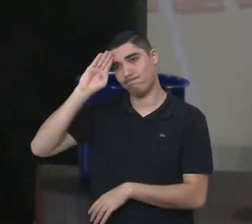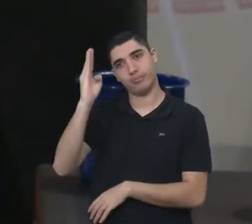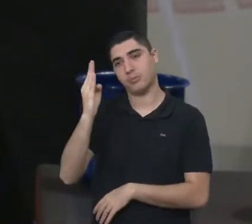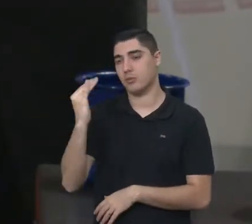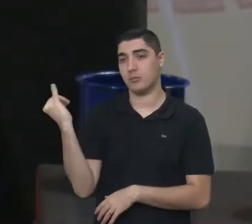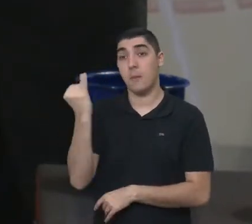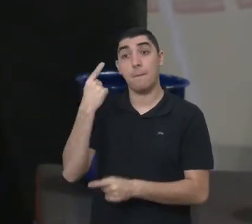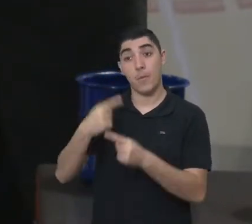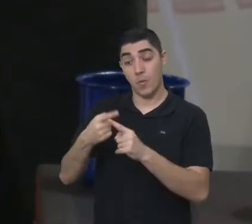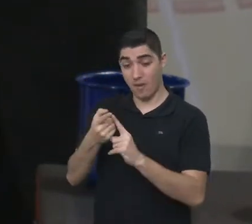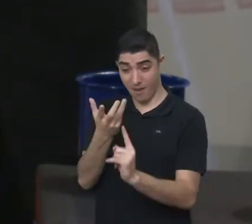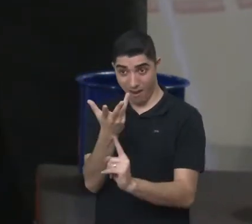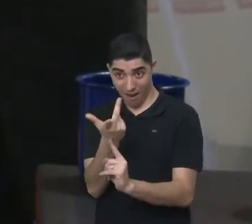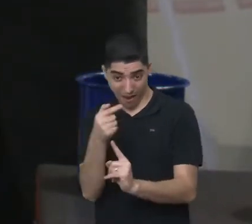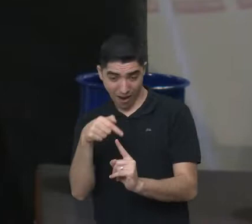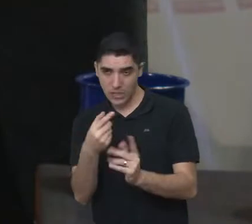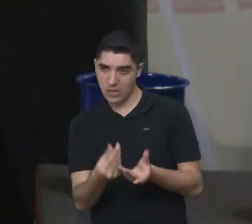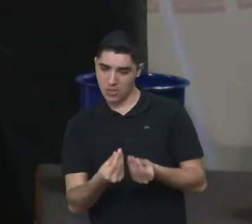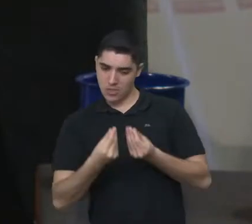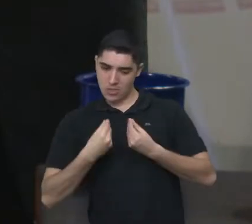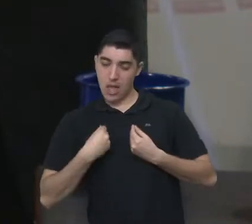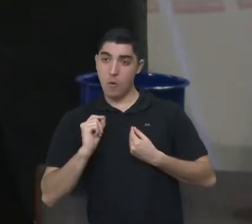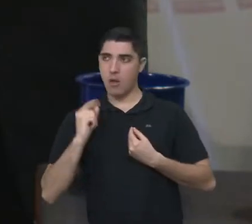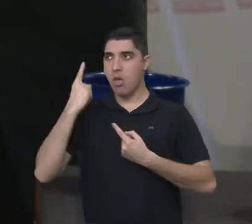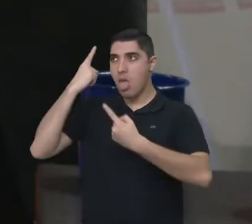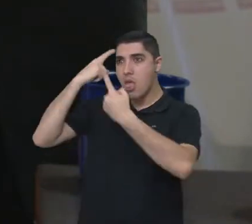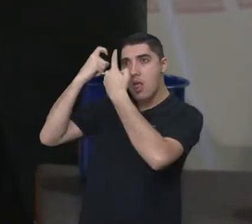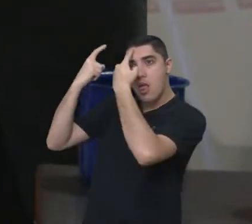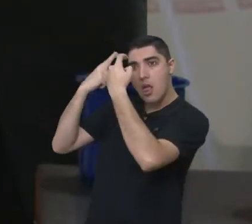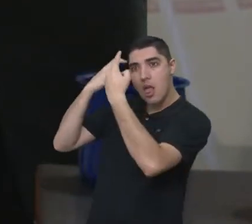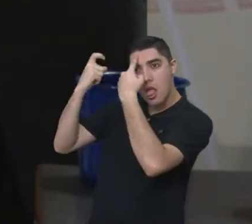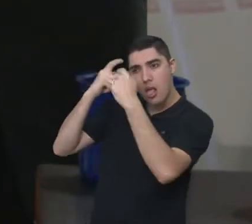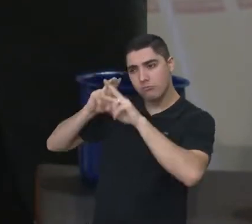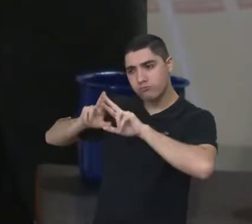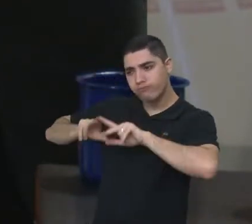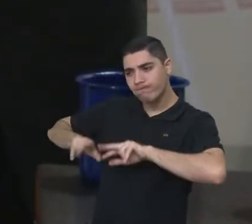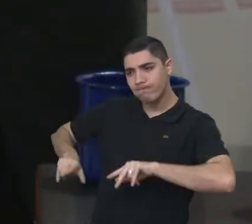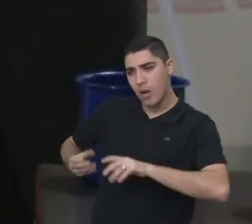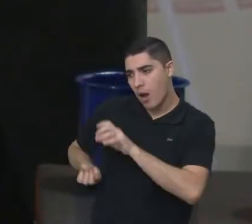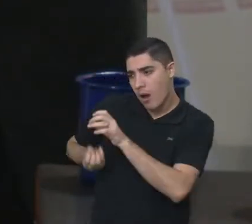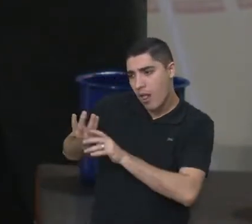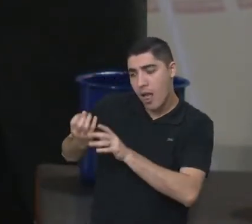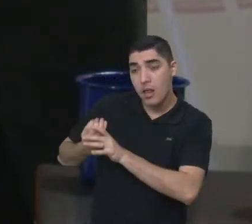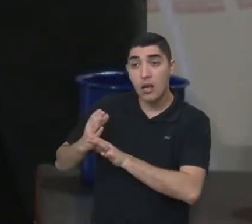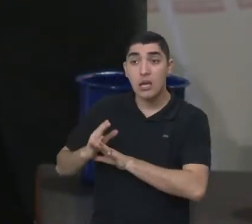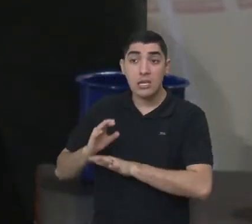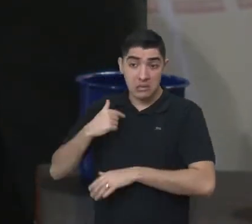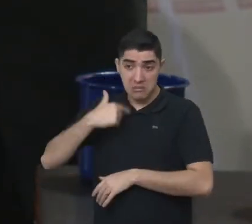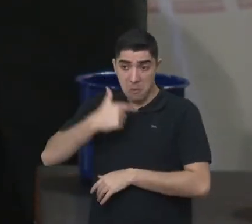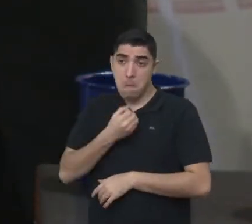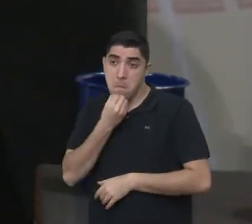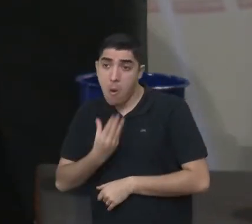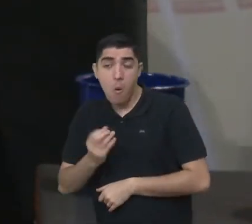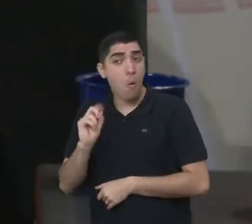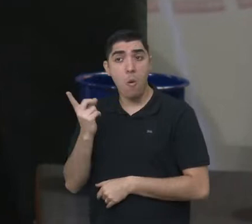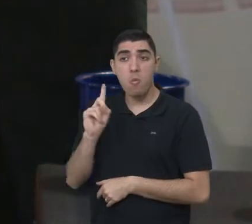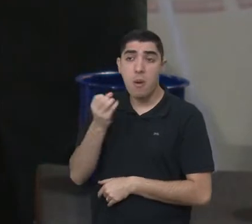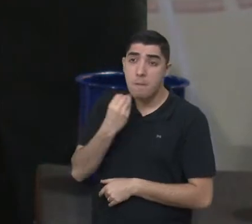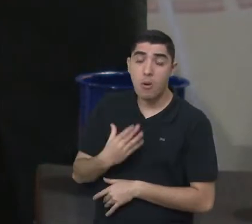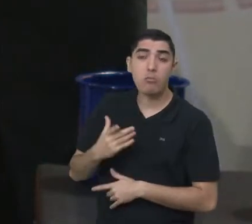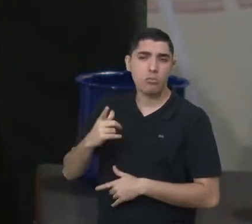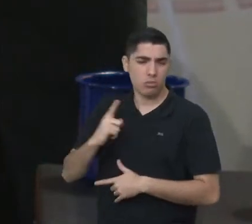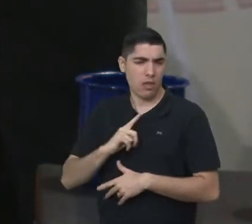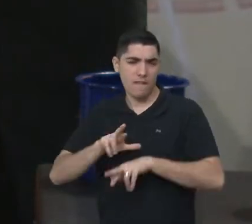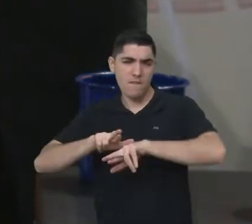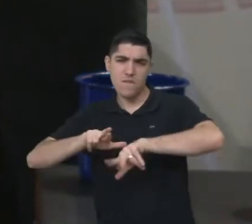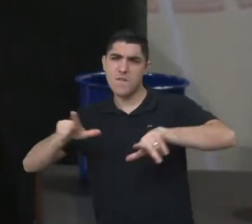a arte, ela instiga você a ser criativo, né, mesmo você sendo bom ou não, assim, porque tem muito